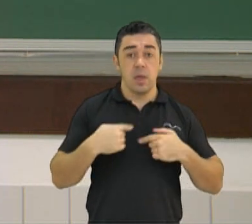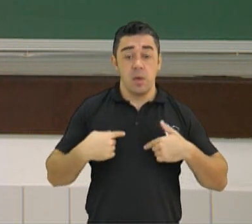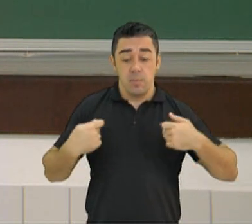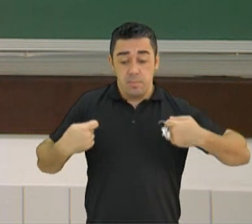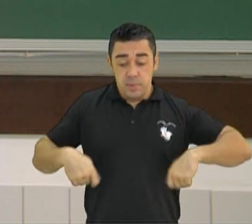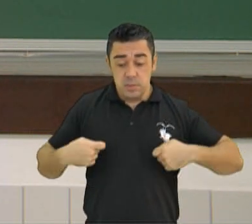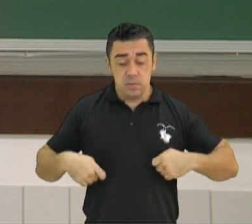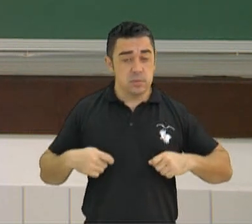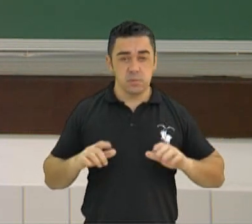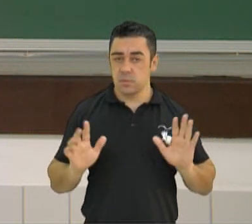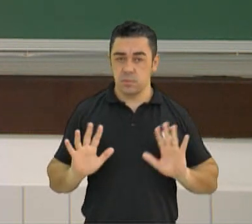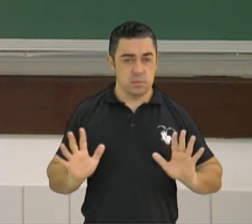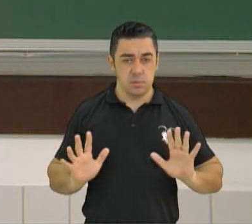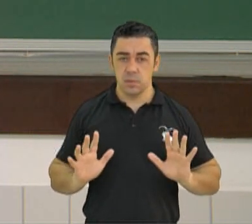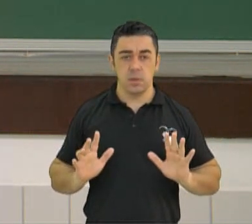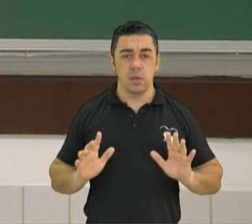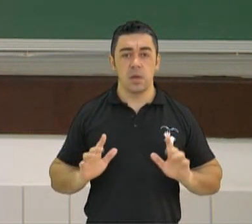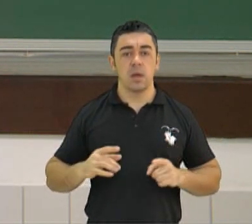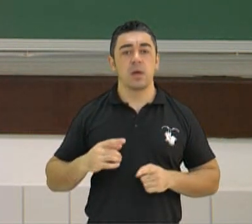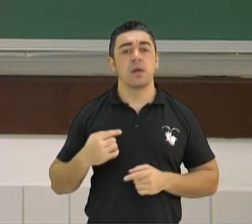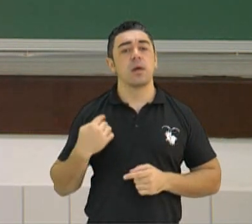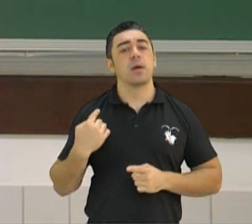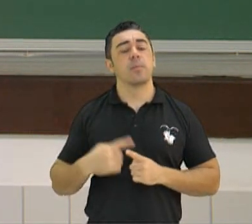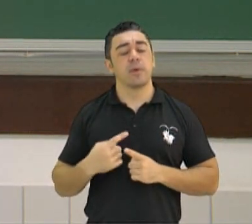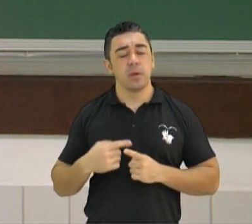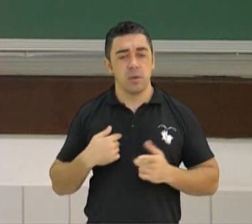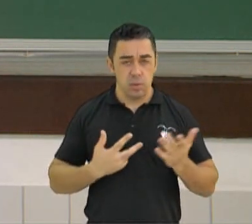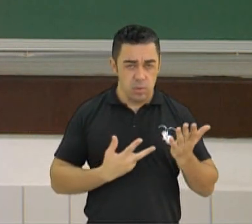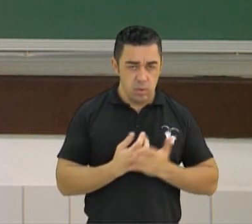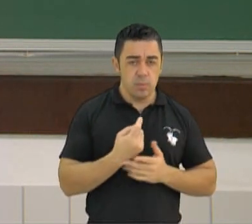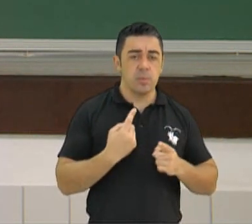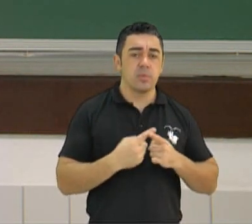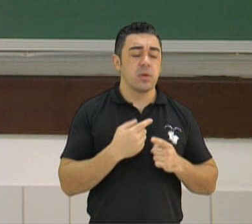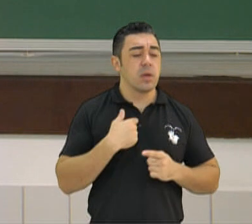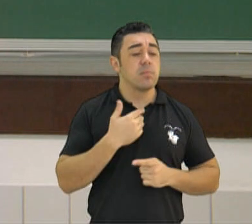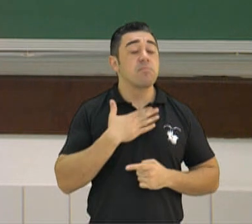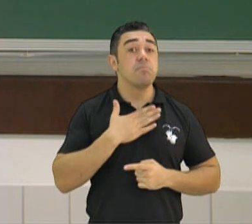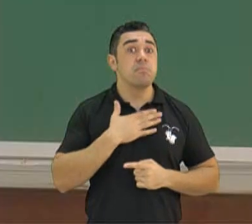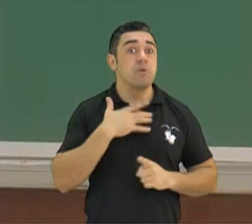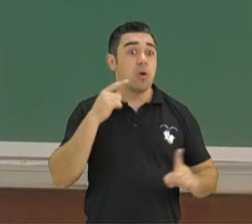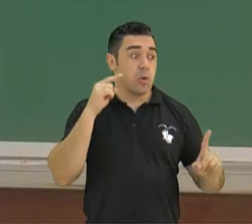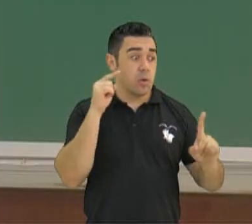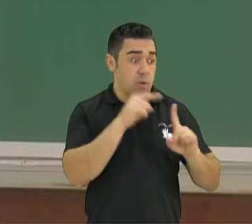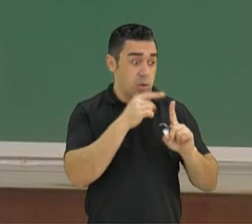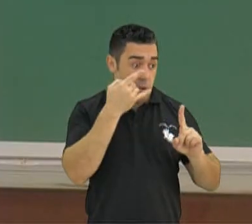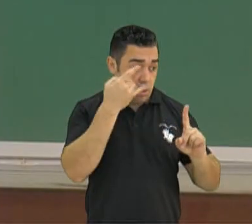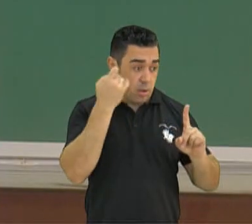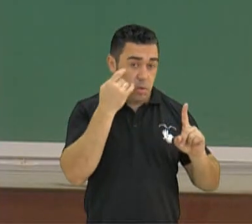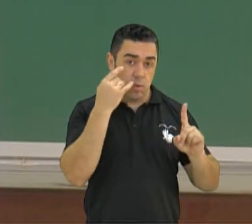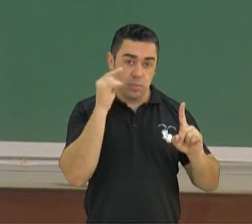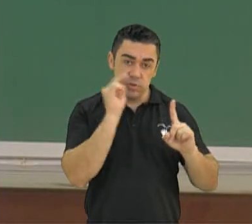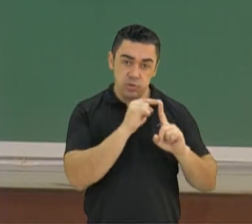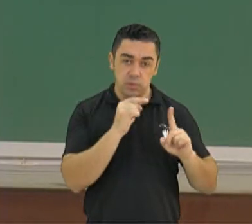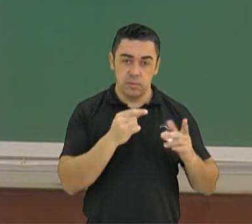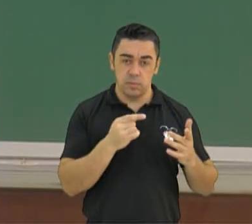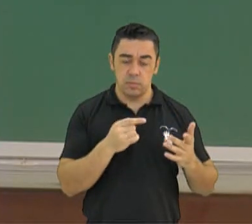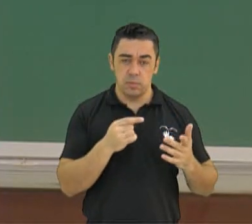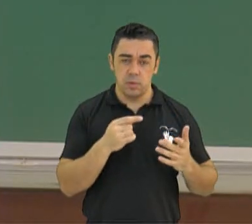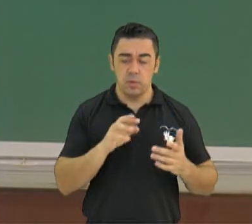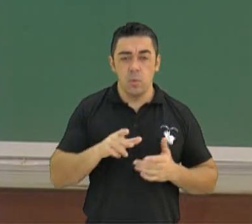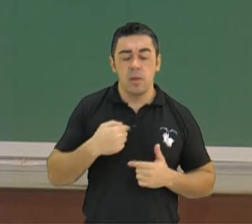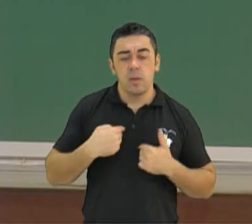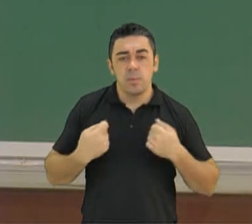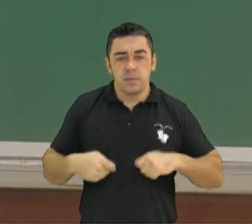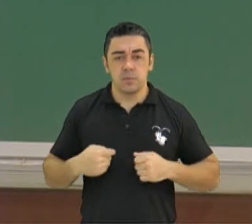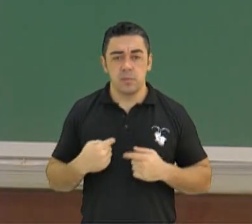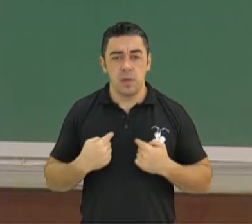elas precisam realmente para consumir como finalidade. Então, eu não consumo porque eu preciso, porque é necessário.